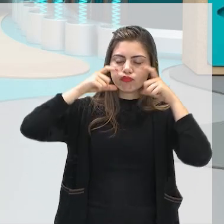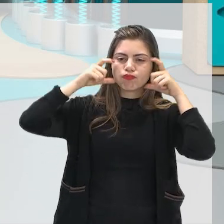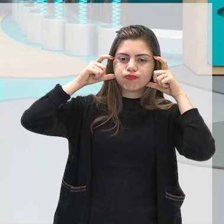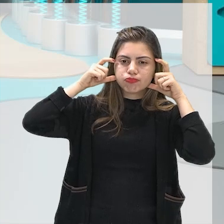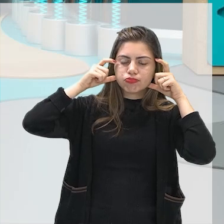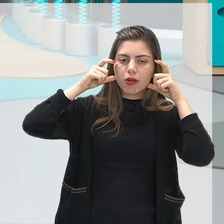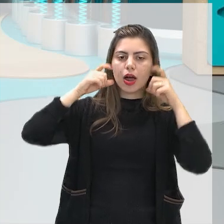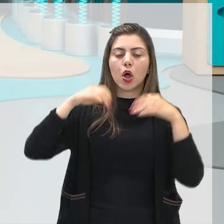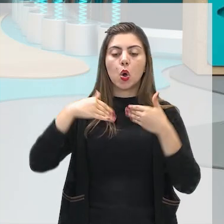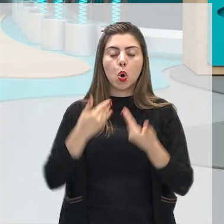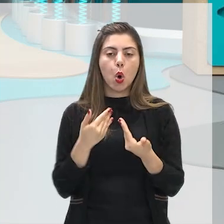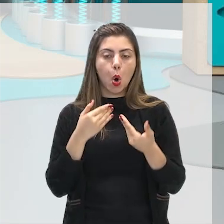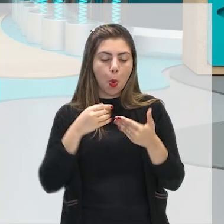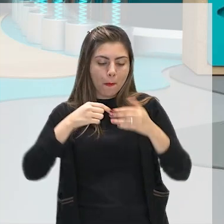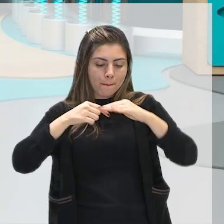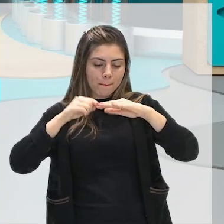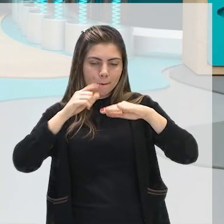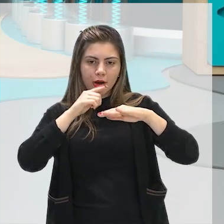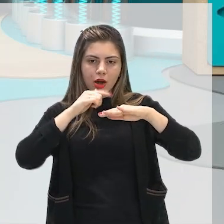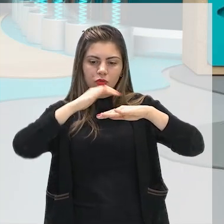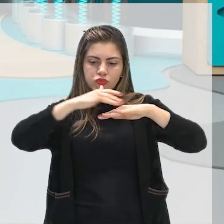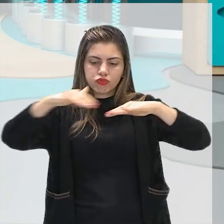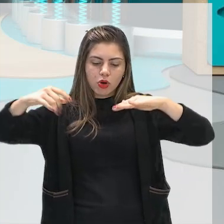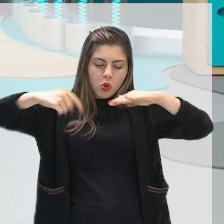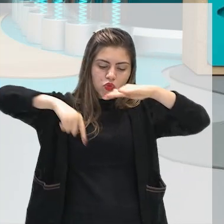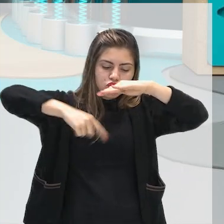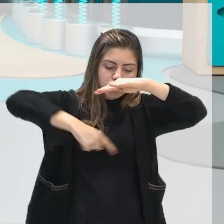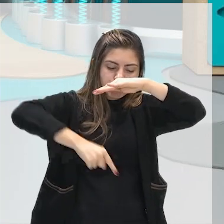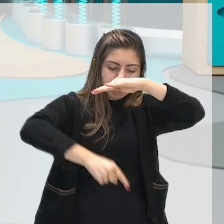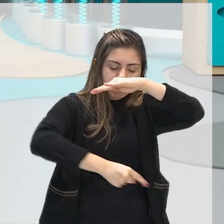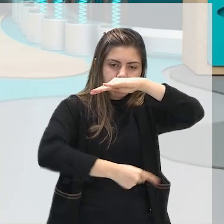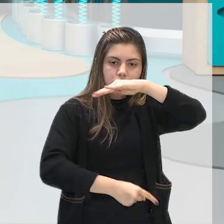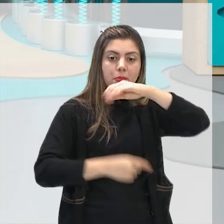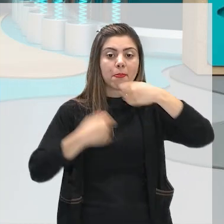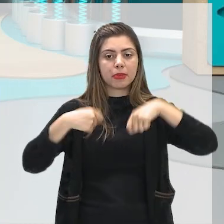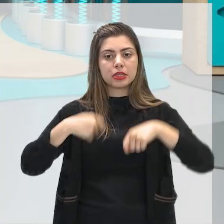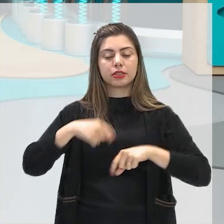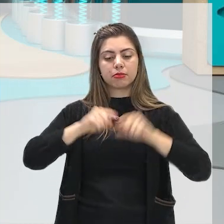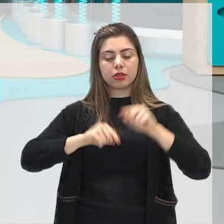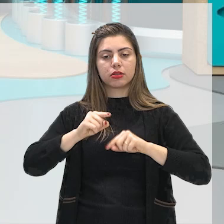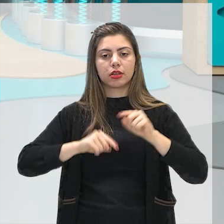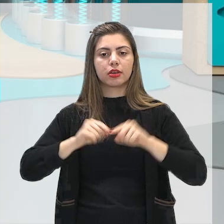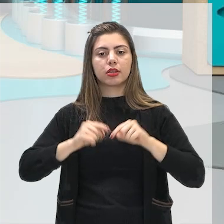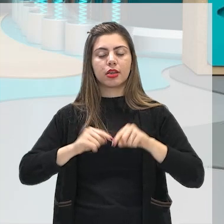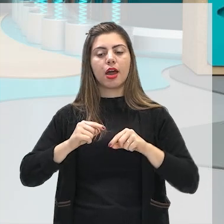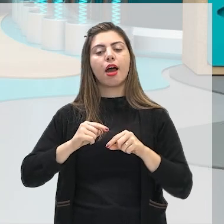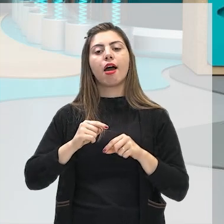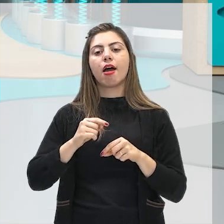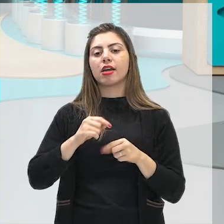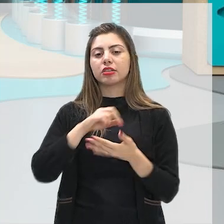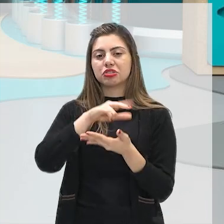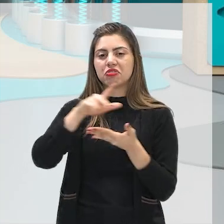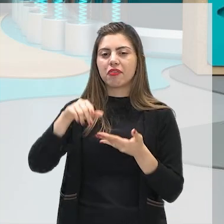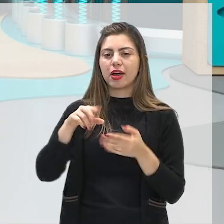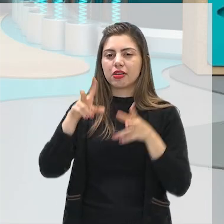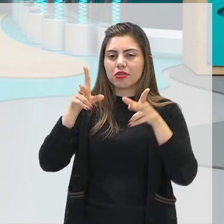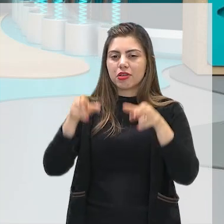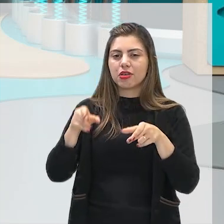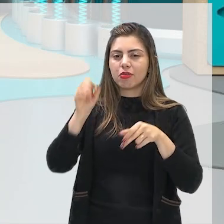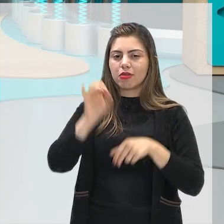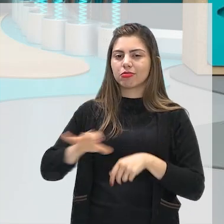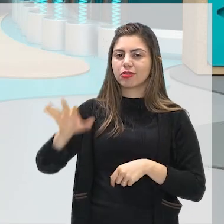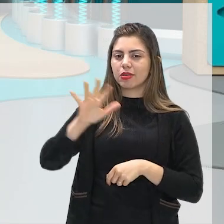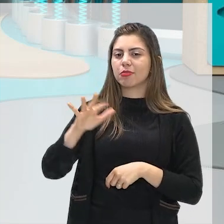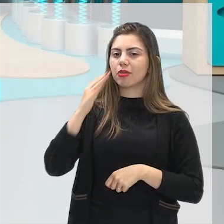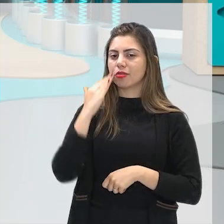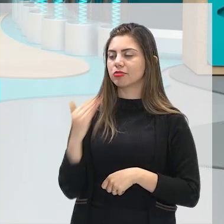mais profunda, onde você vai precisar de equipamentos mais específicos, como um cilindro, pé de pato e a roupa, como